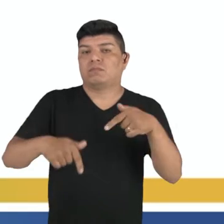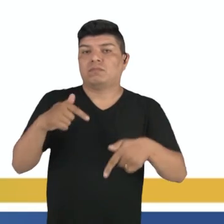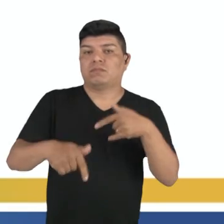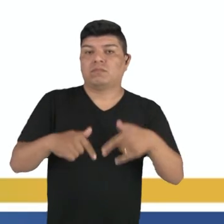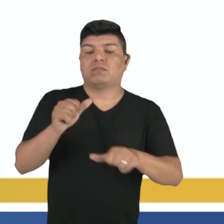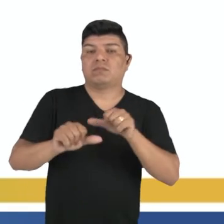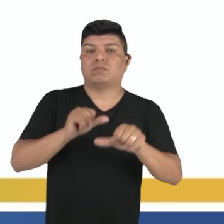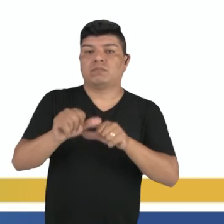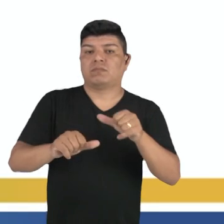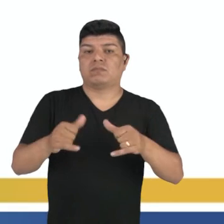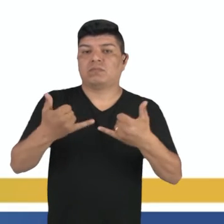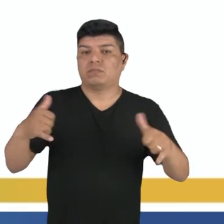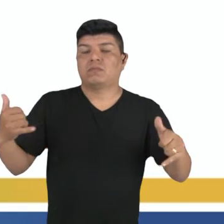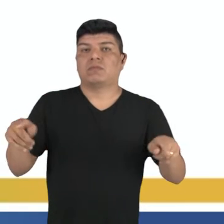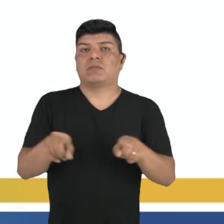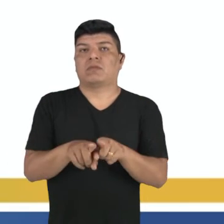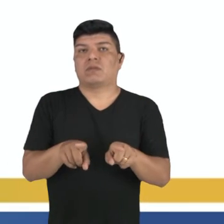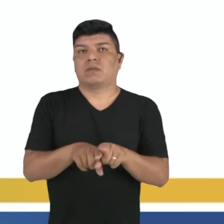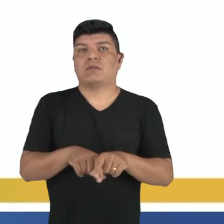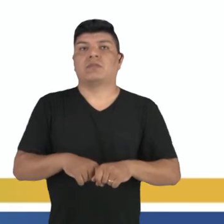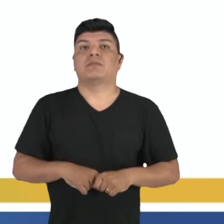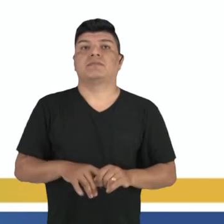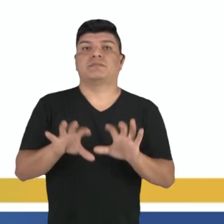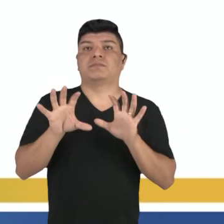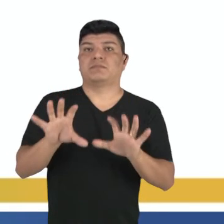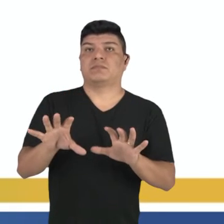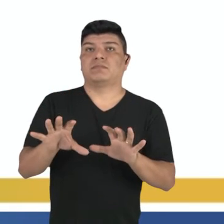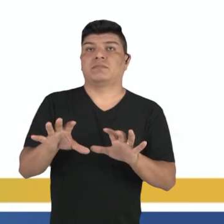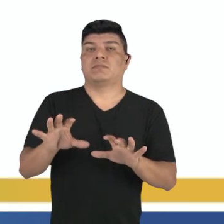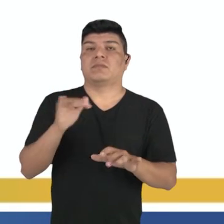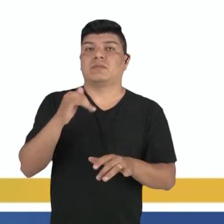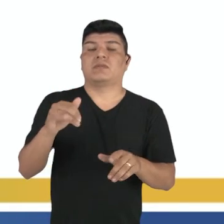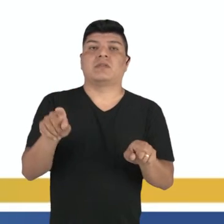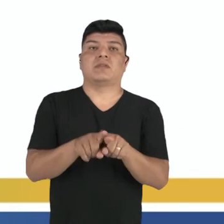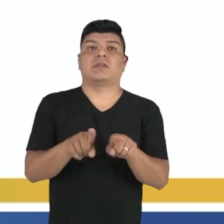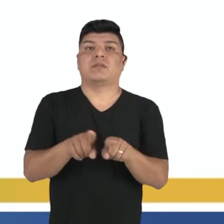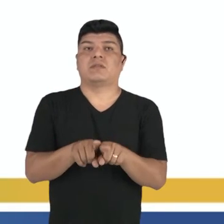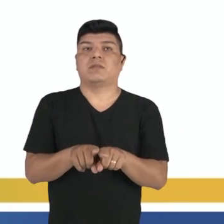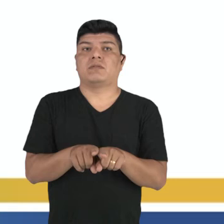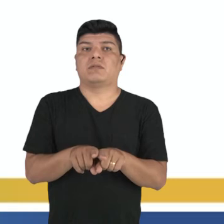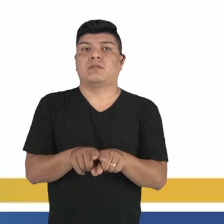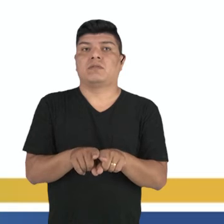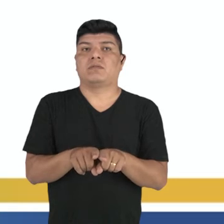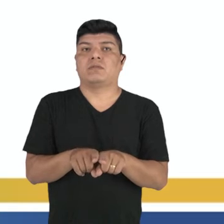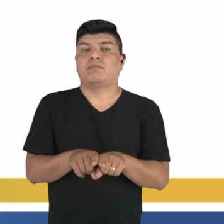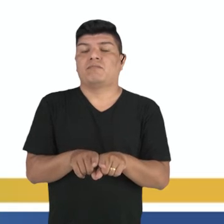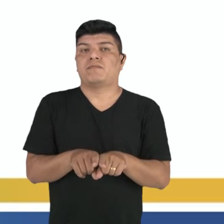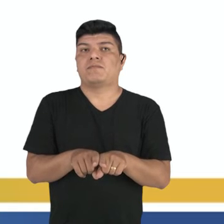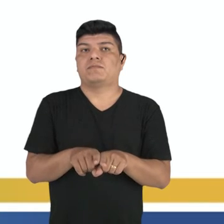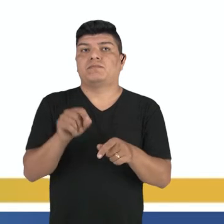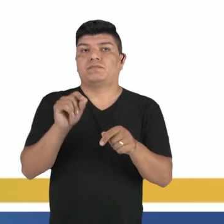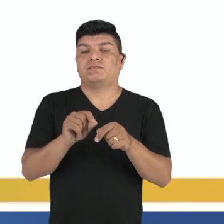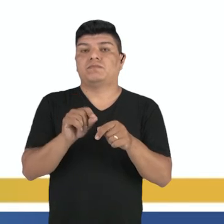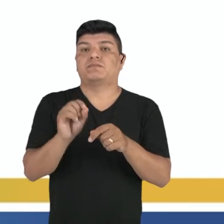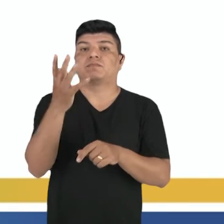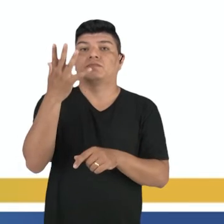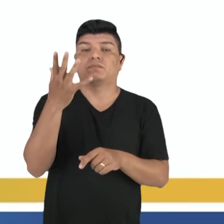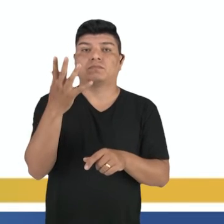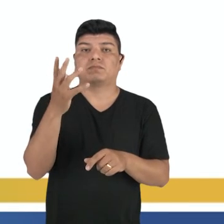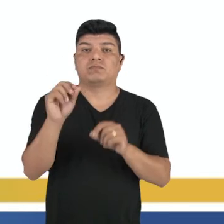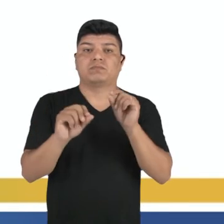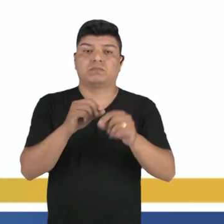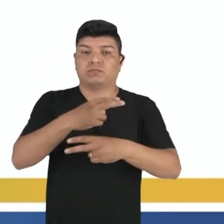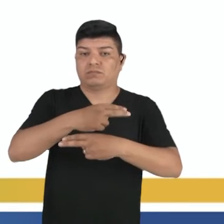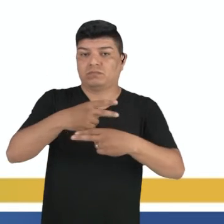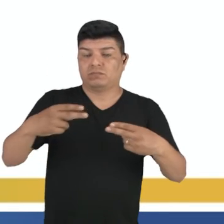transformam lixo em energia tá essas essas reações é ela e elas resultam em